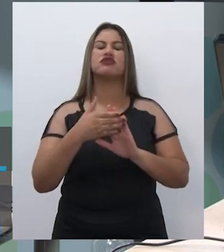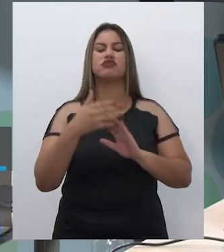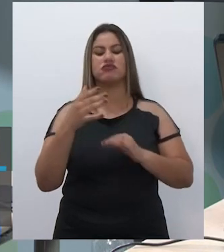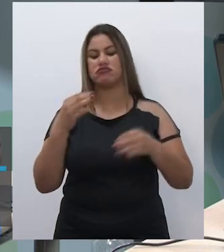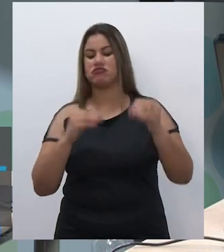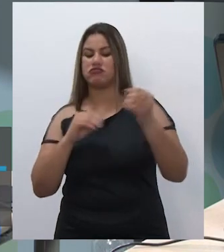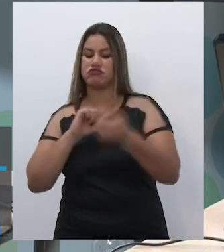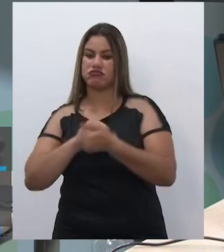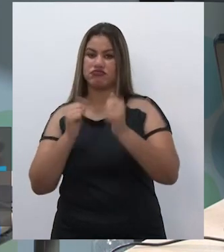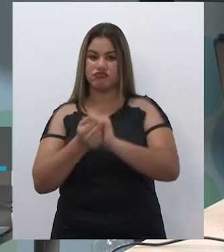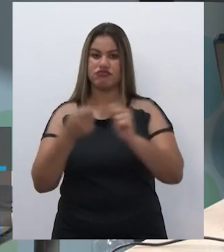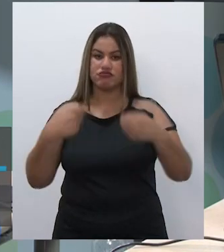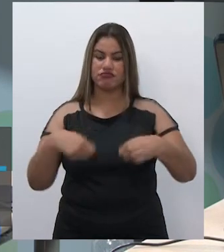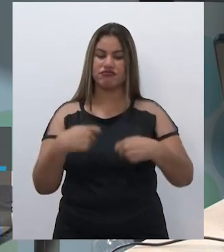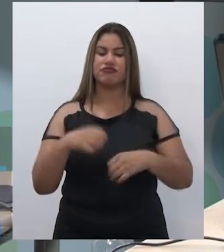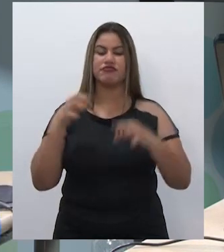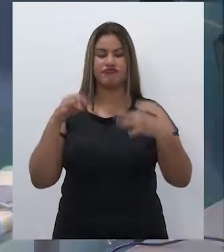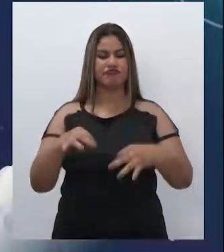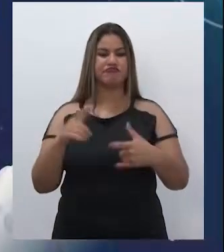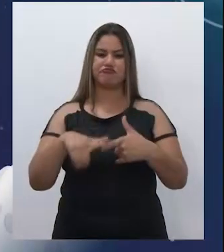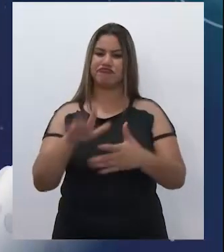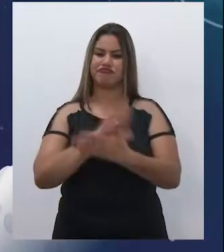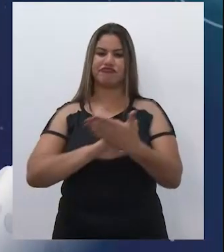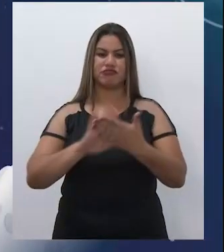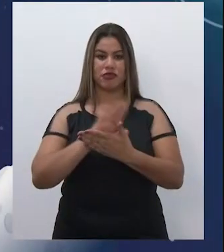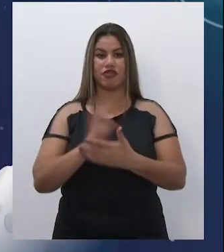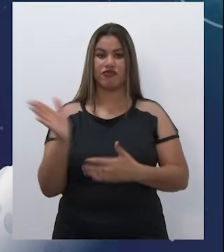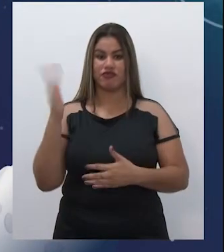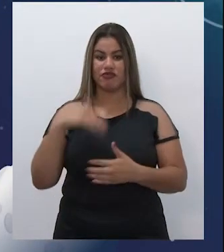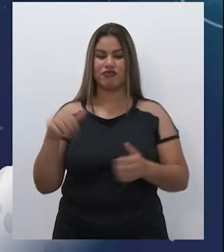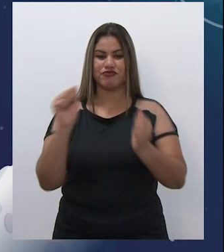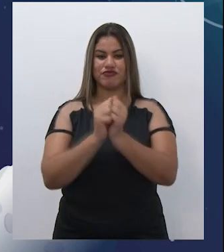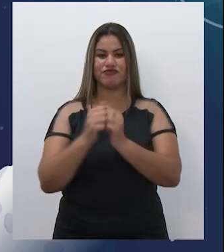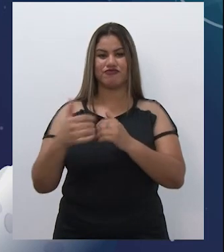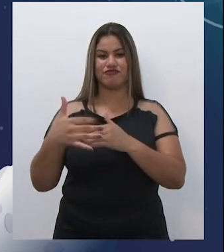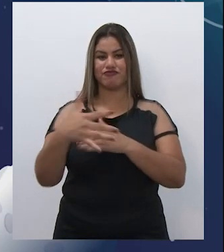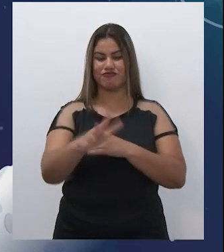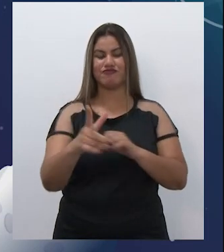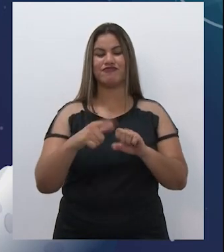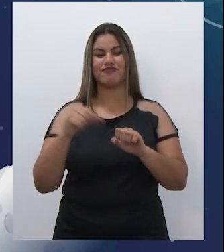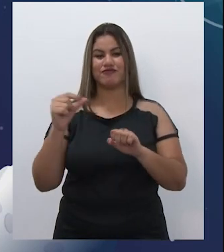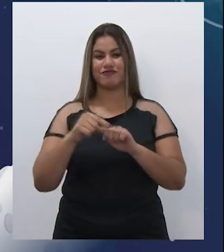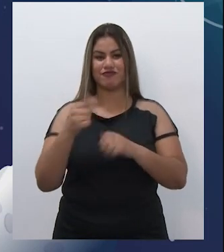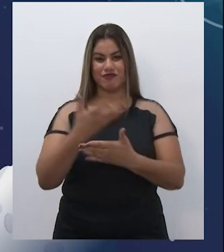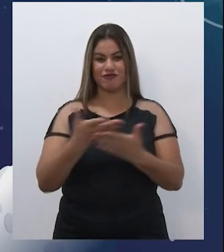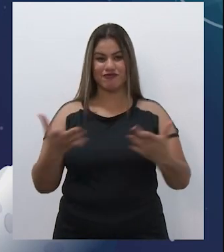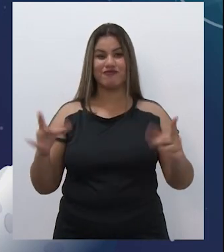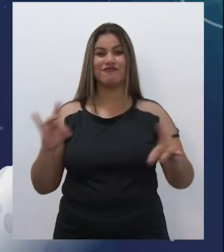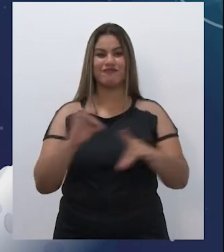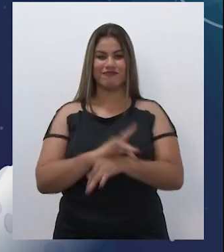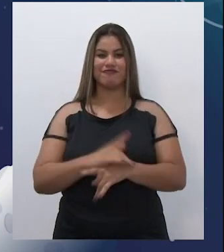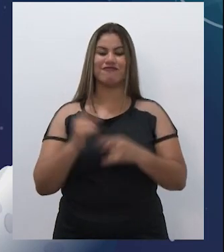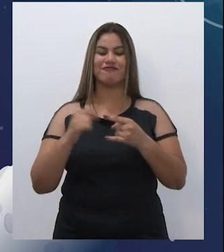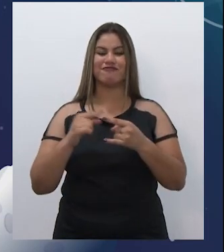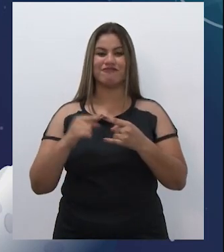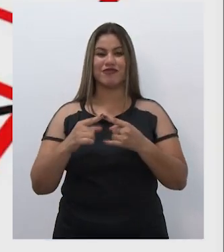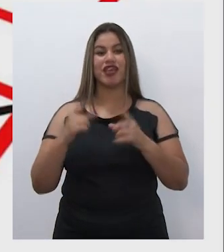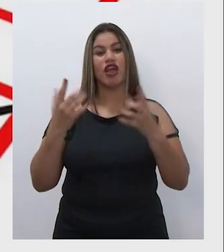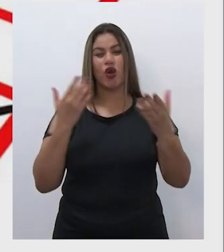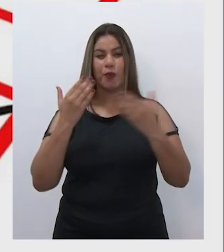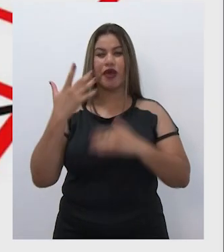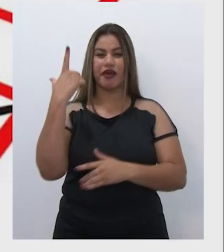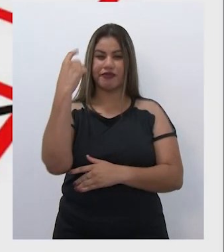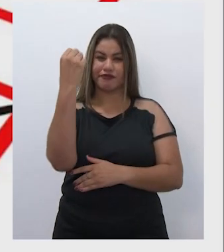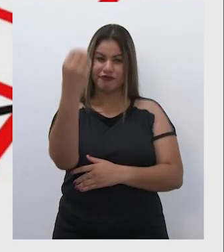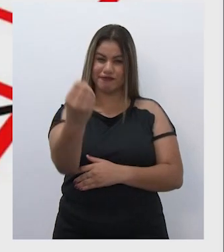certo. Bora lá, vem com a gente nessa jornada empreendedora, pessoal. Espero que vocês estejam prontos para a nossa viagem